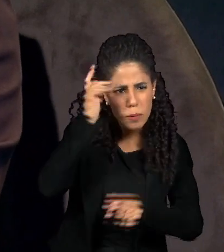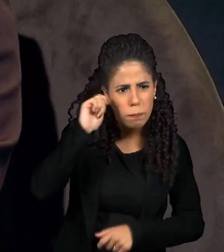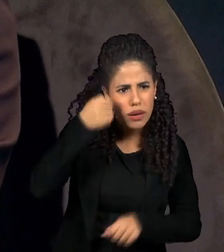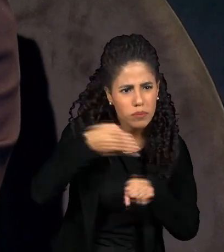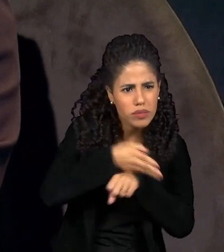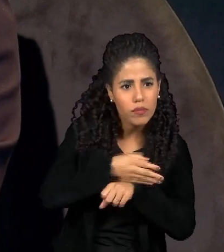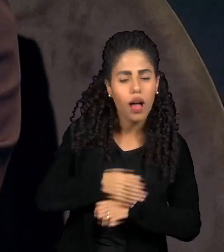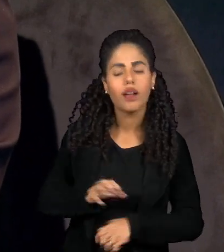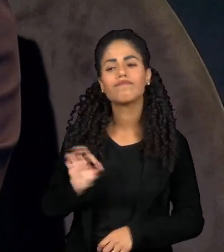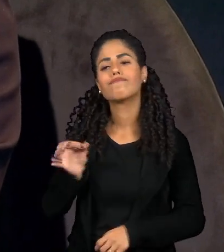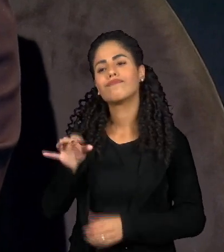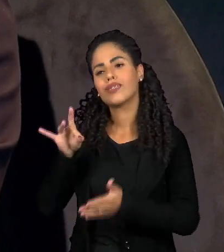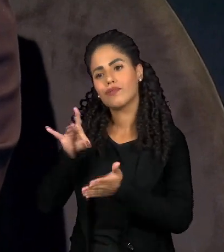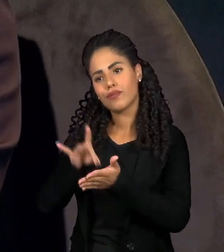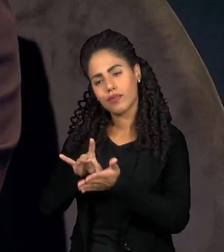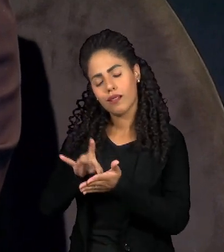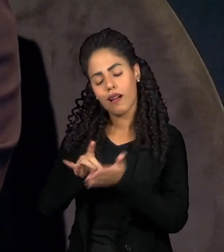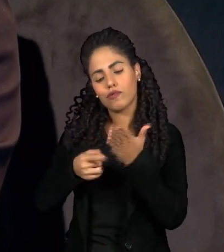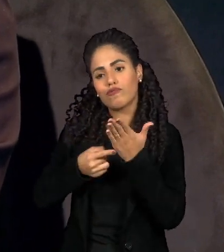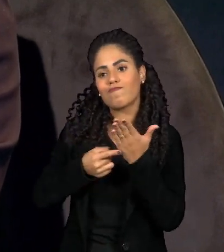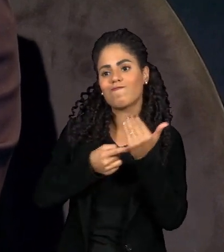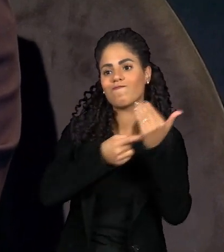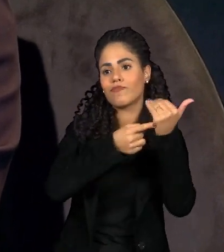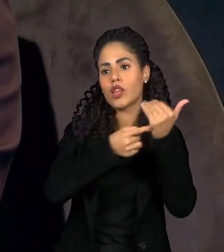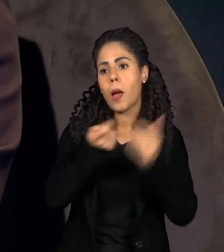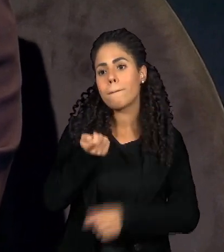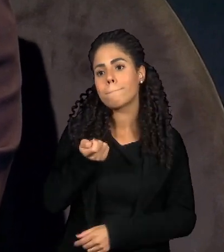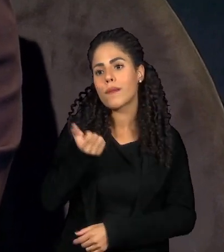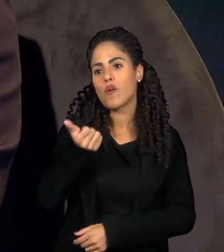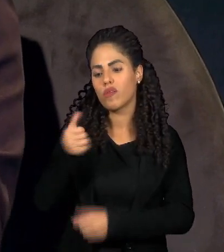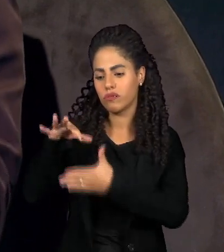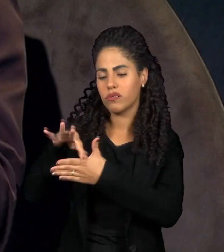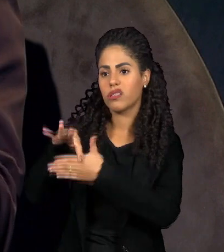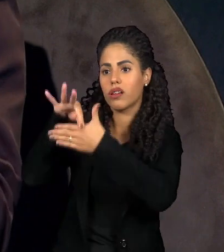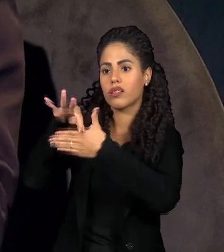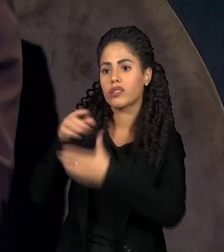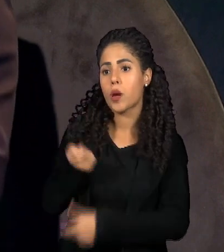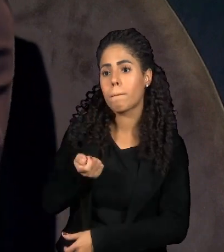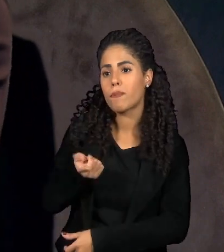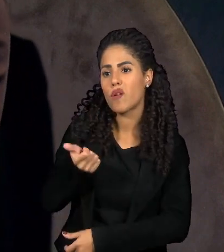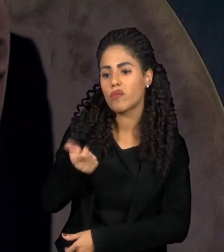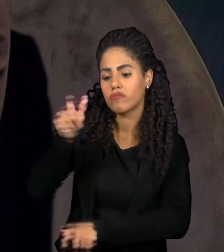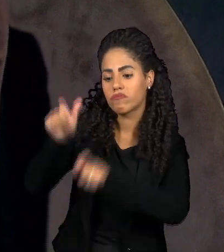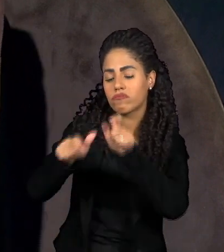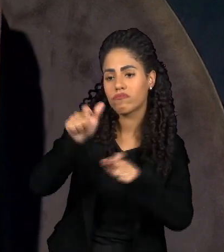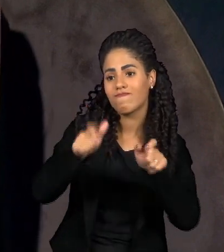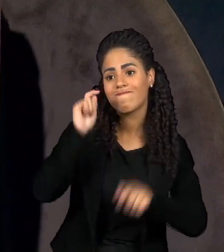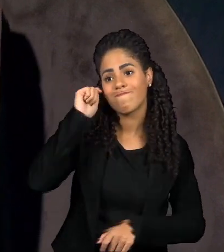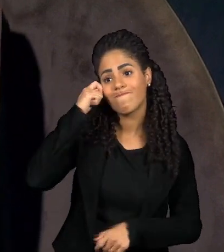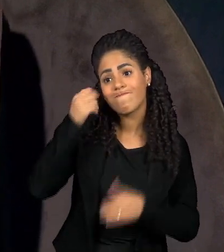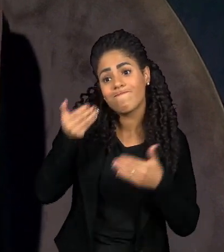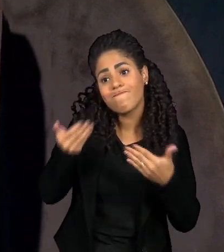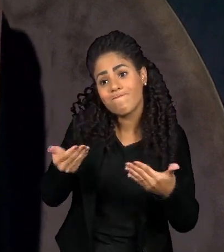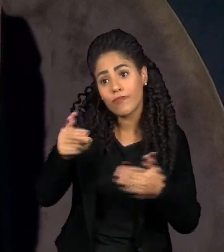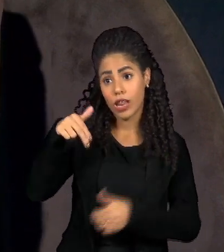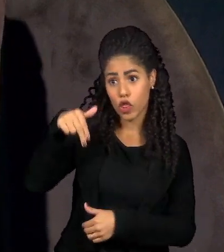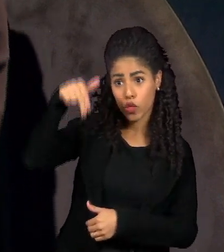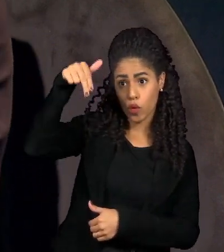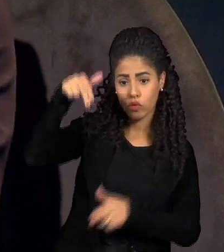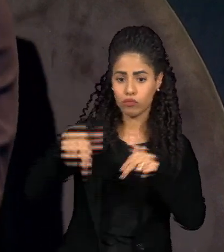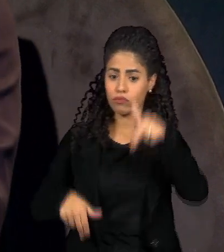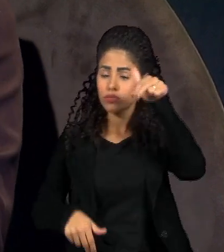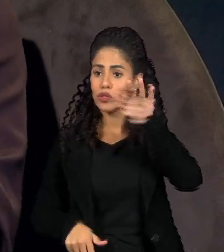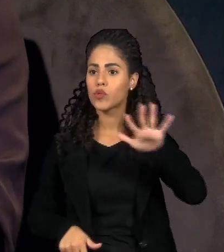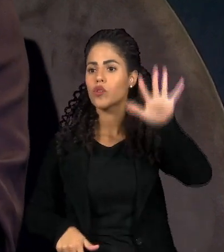de tecnologia, de setor de ponta e cargo de liderança. E quando a gente fala sobre Norte e Nordeste,